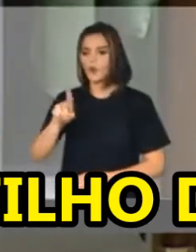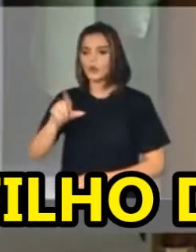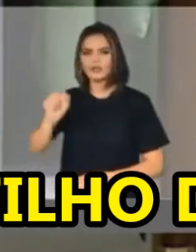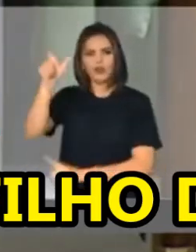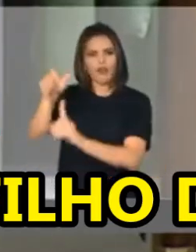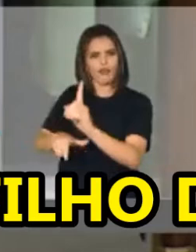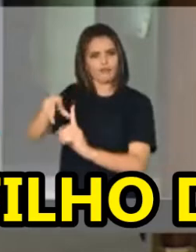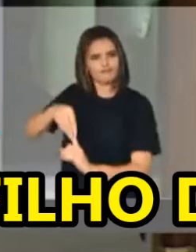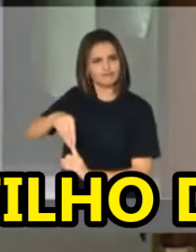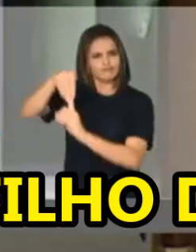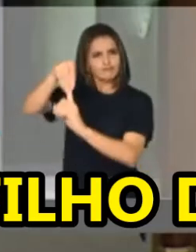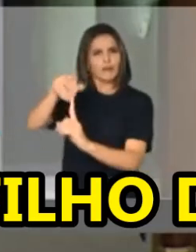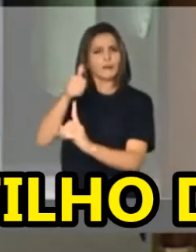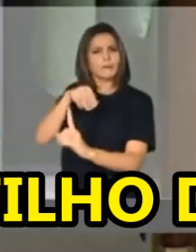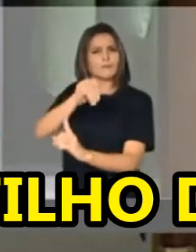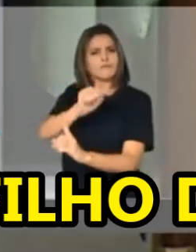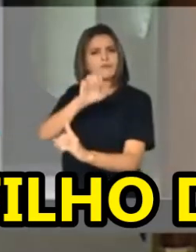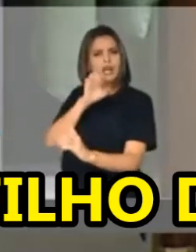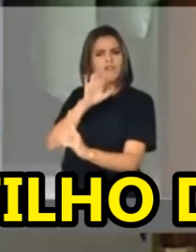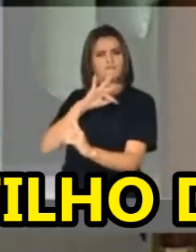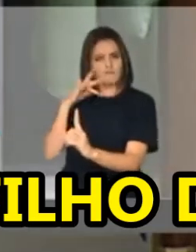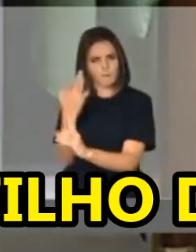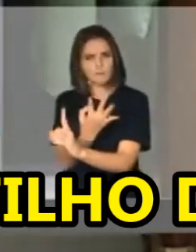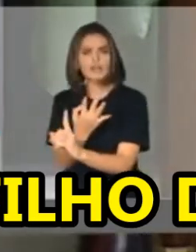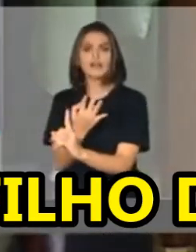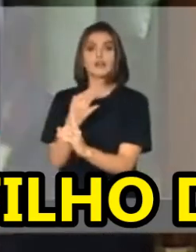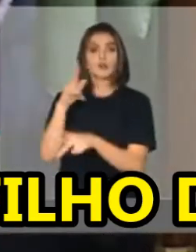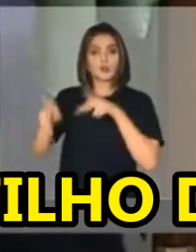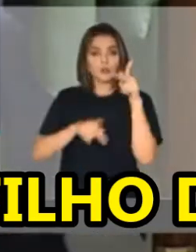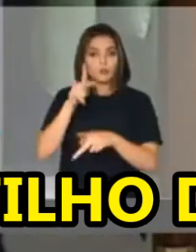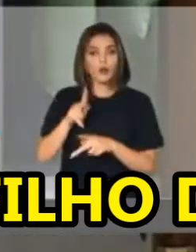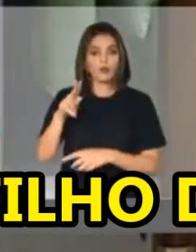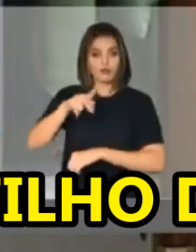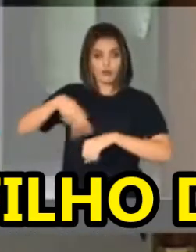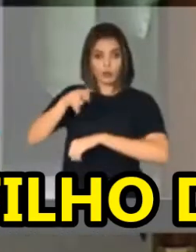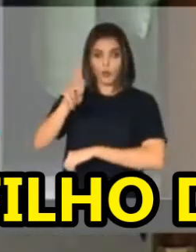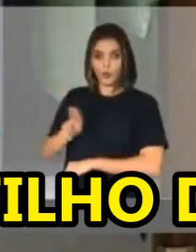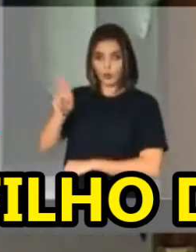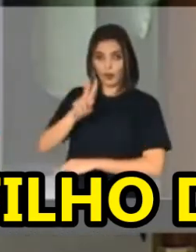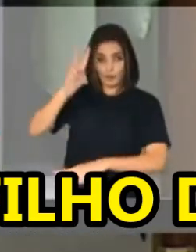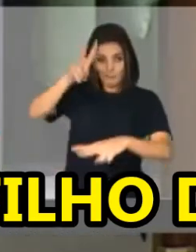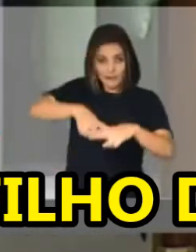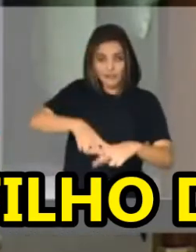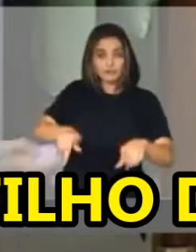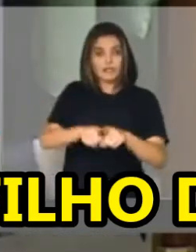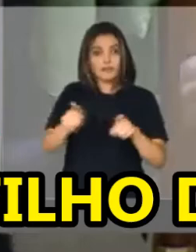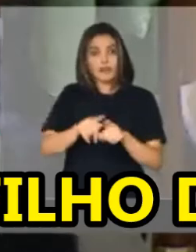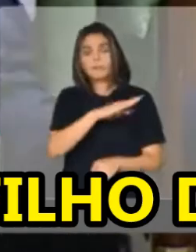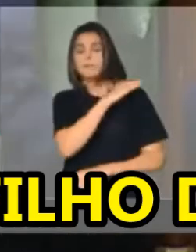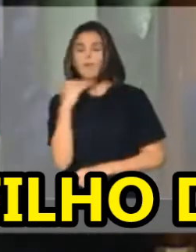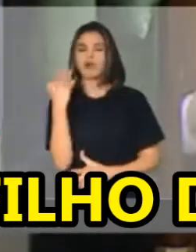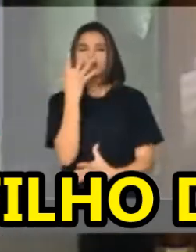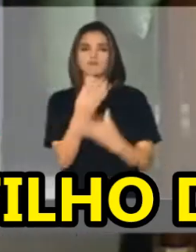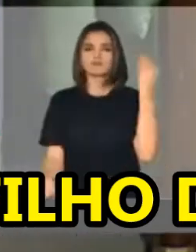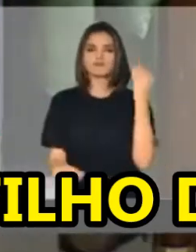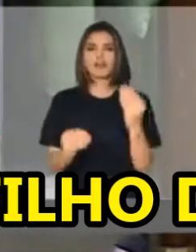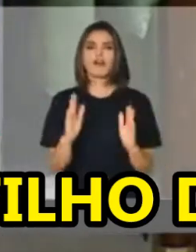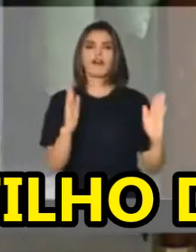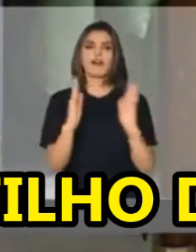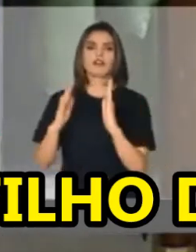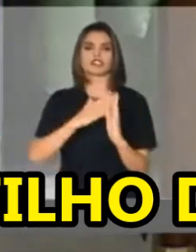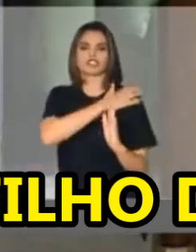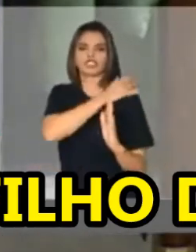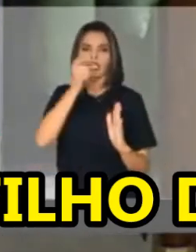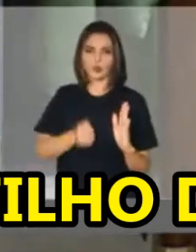liderança das mães e familiares dos uruguaios detidos, desaparecidos naquela ditadura. Deixo aqui minha homenagem a